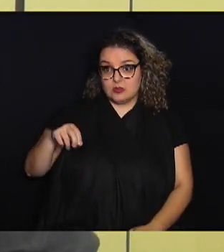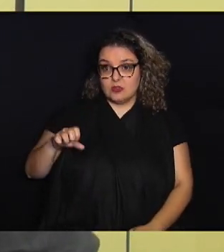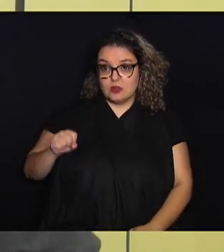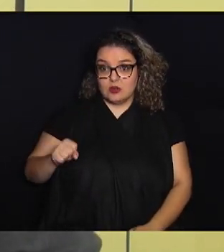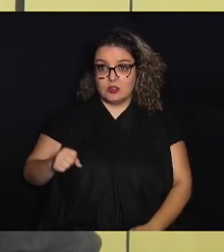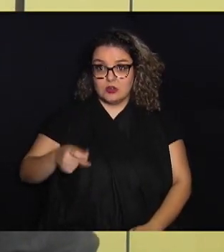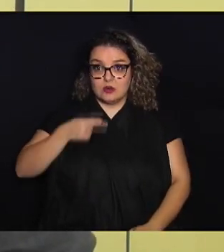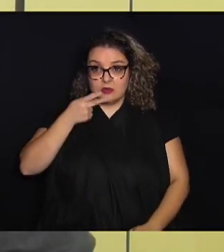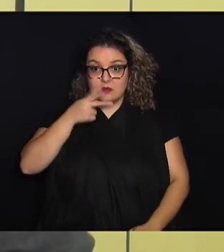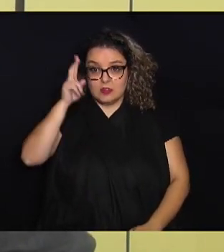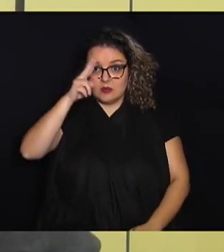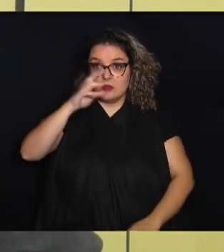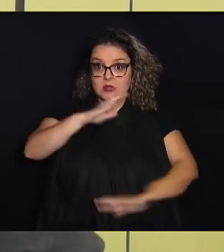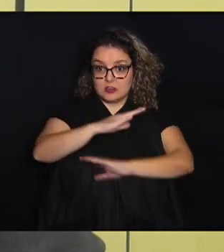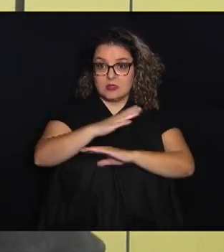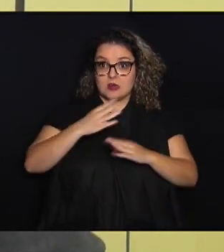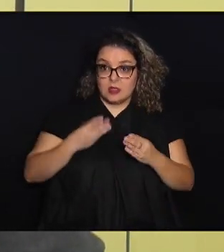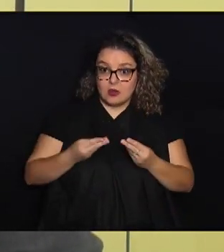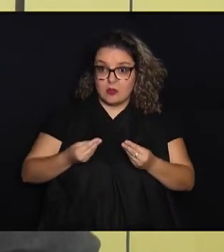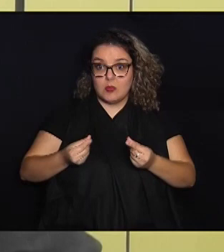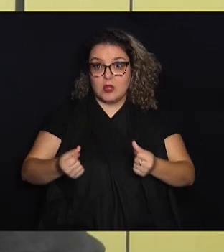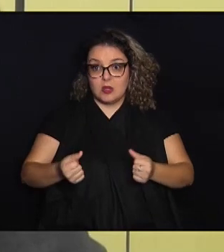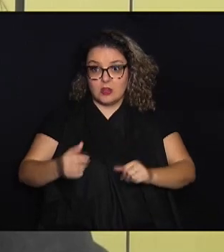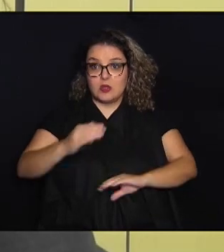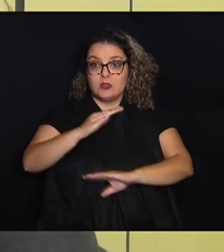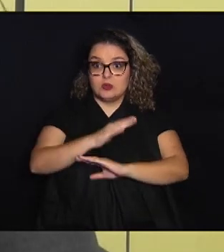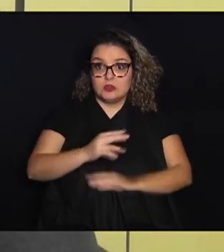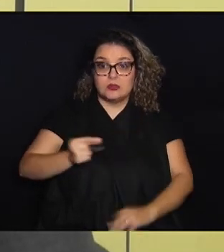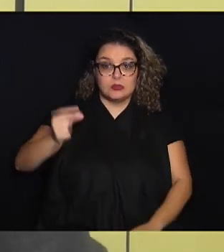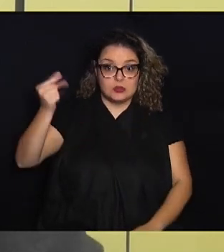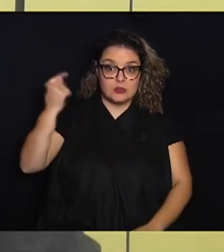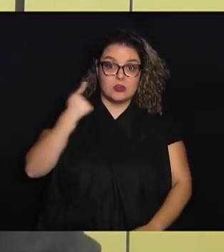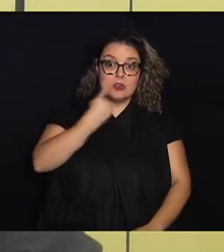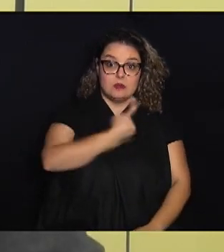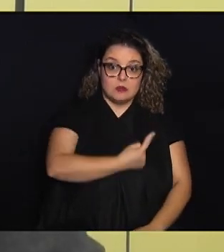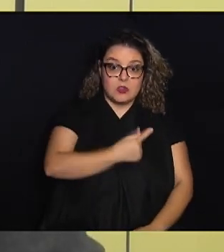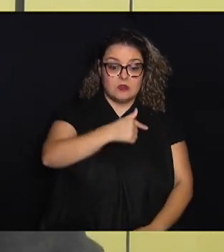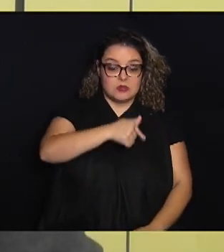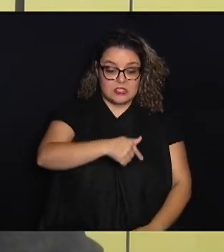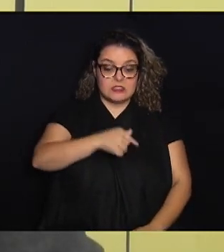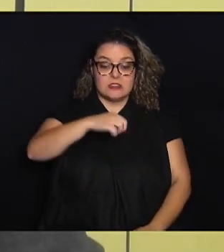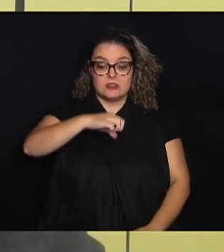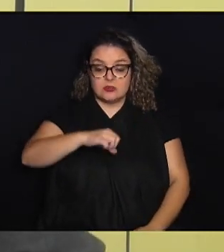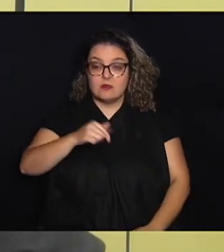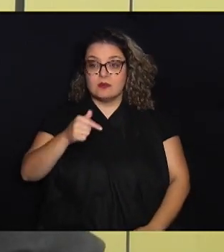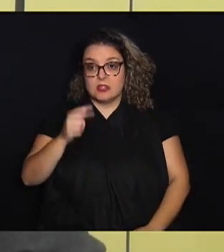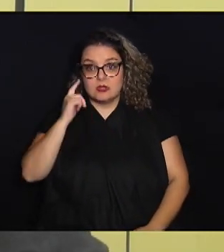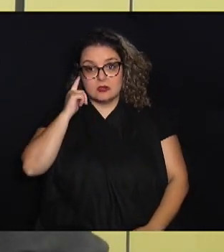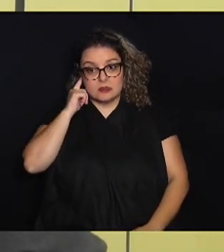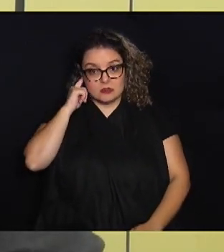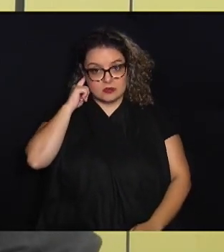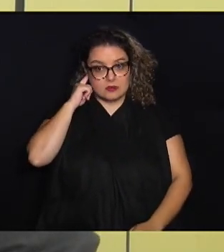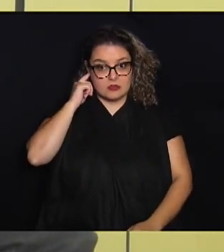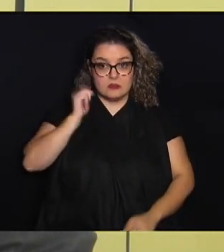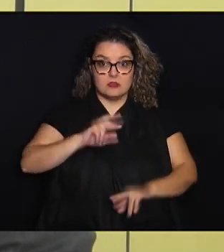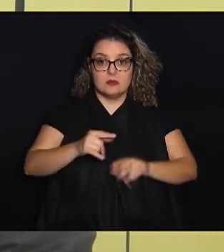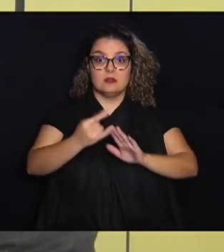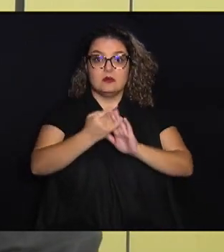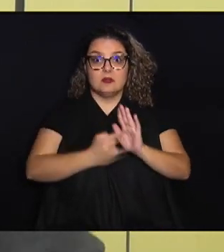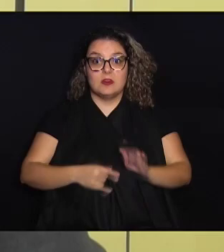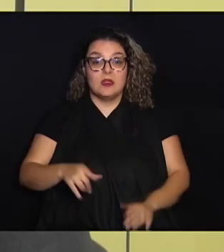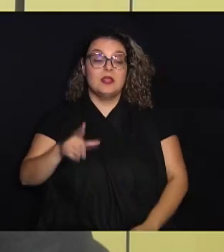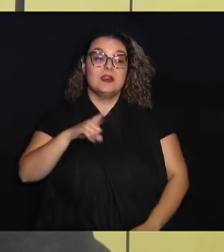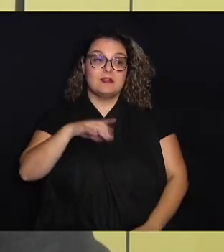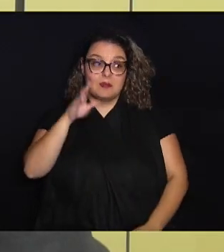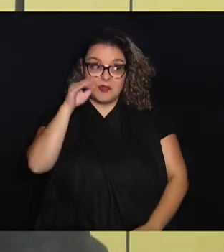história da Câmara, que é muito rica, né? A Câmara ela existe desde 1797, então a gente tem muito E tem uma curiosidade